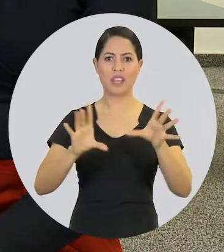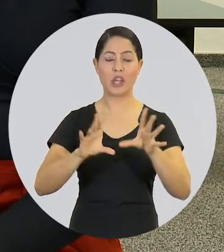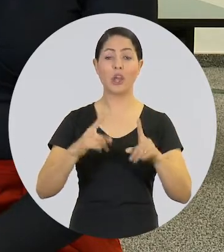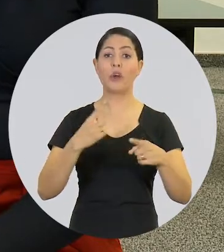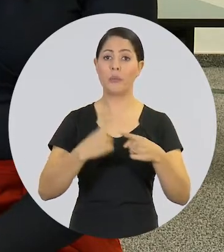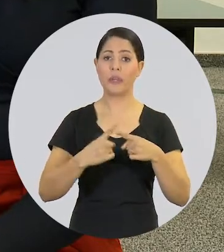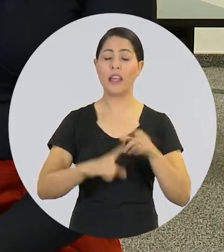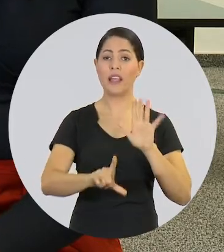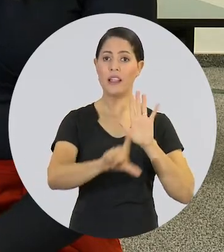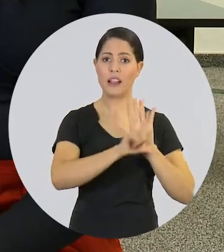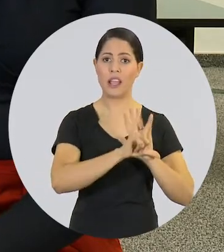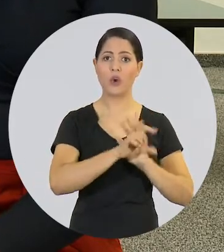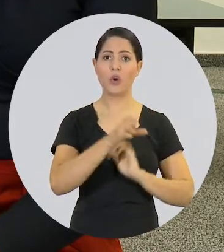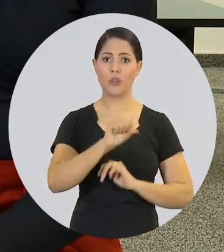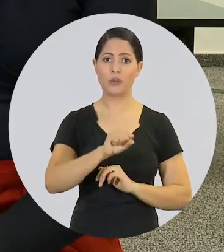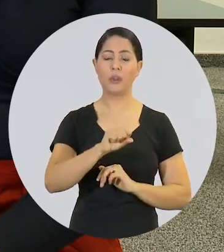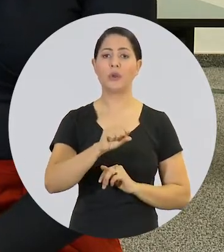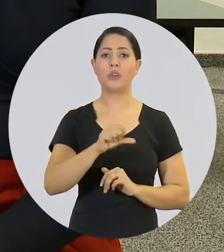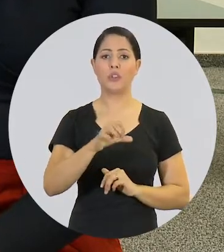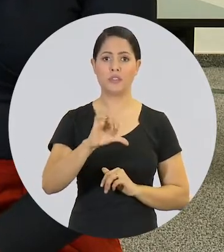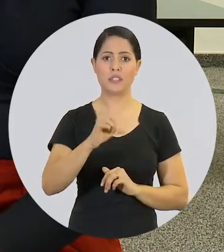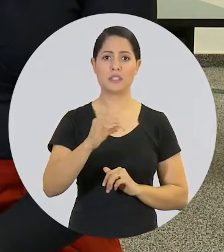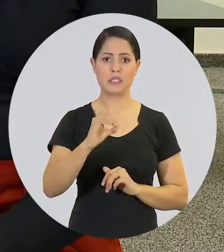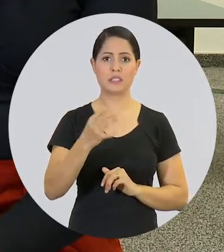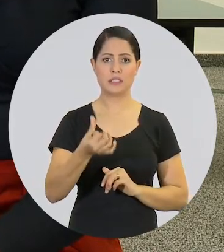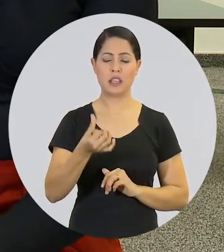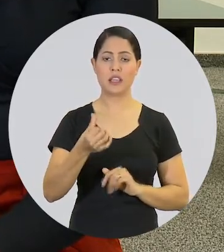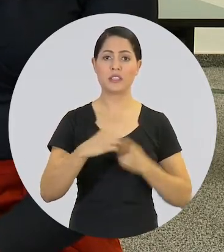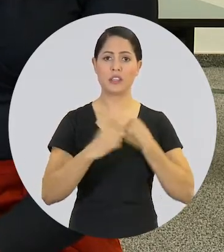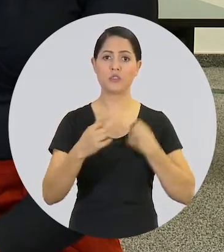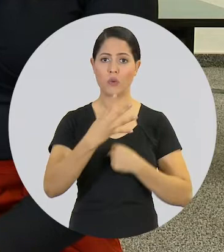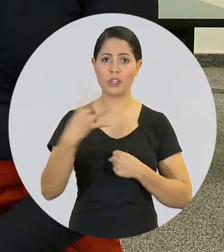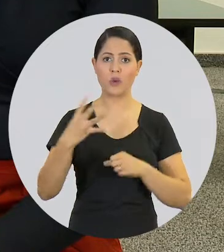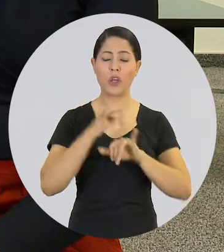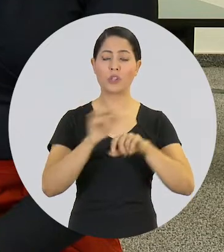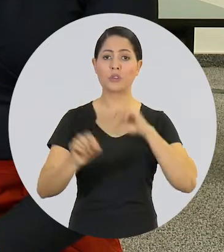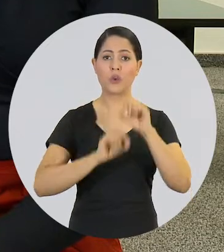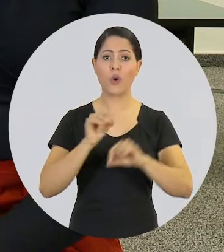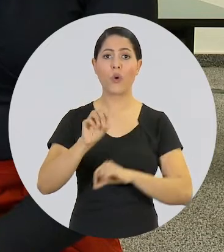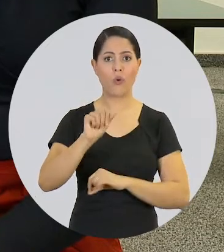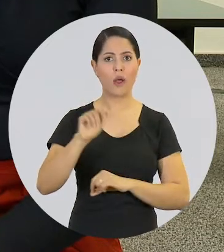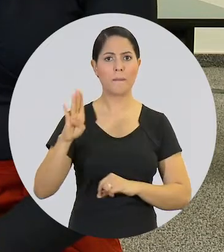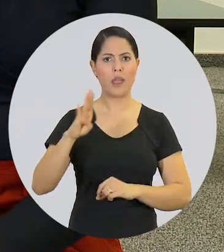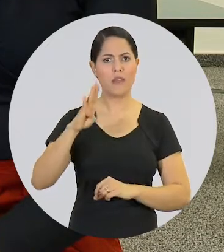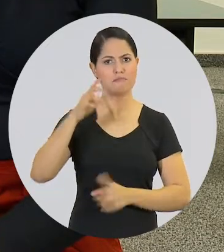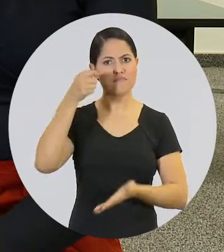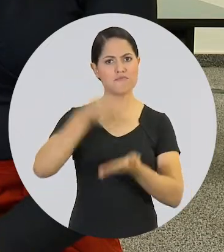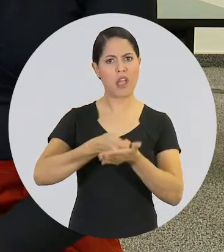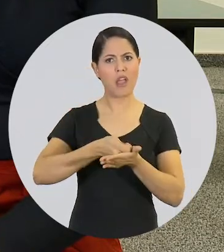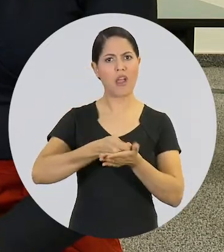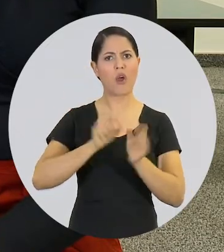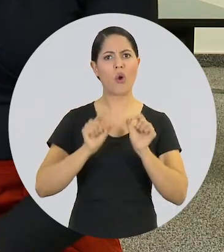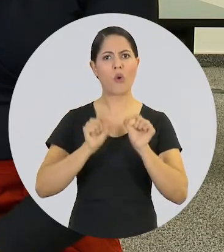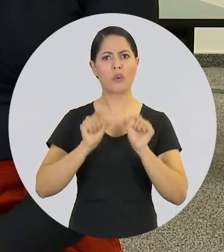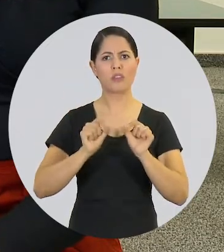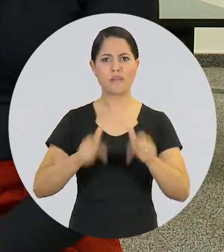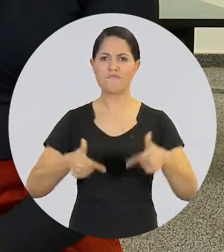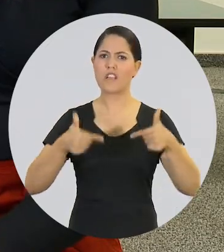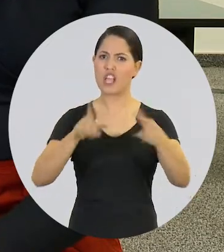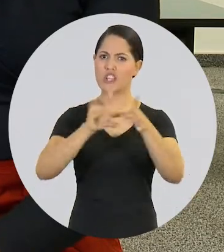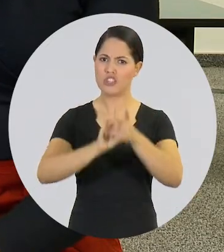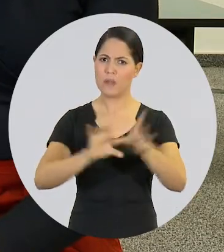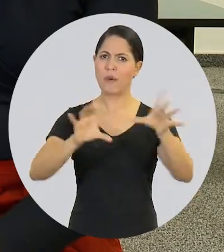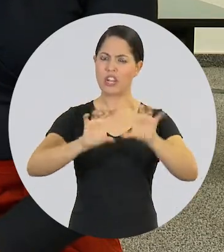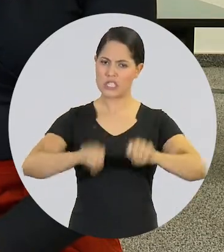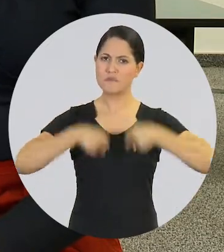Lei 8.906, está expresso no seu artigo 44 a obrigação da Ordem dos Advogados do Brasil na luta